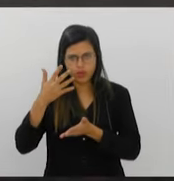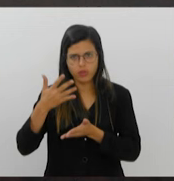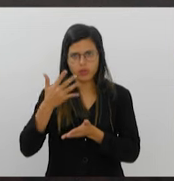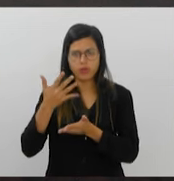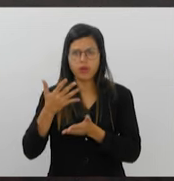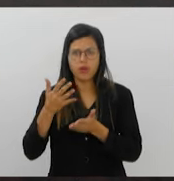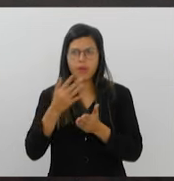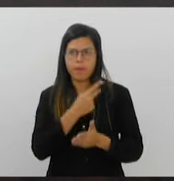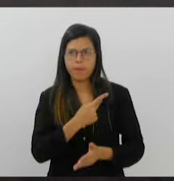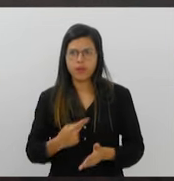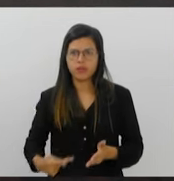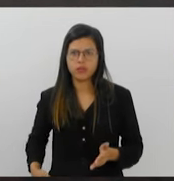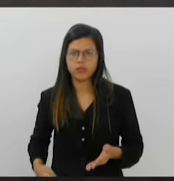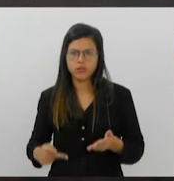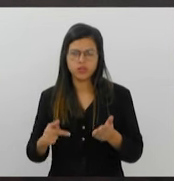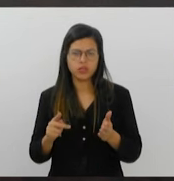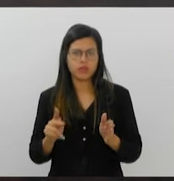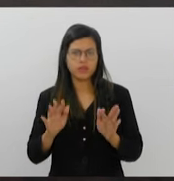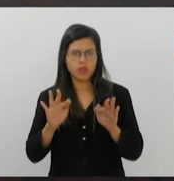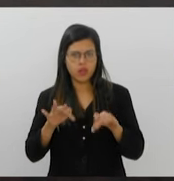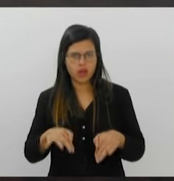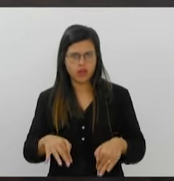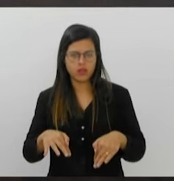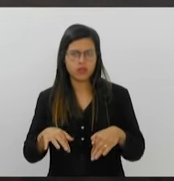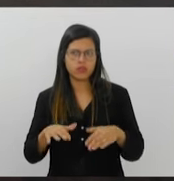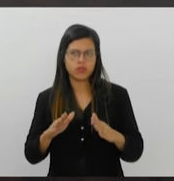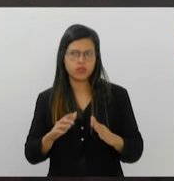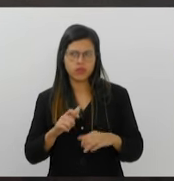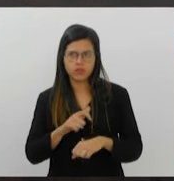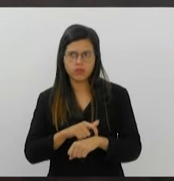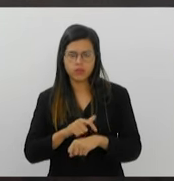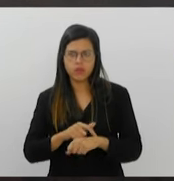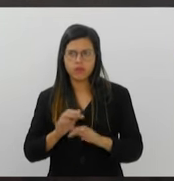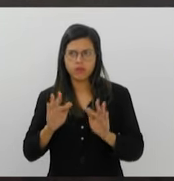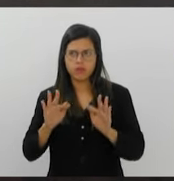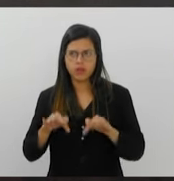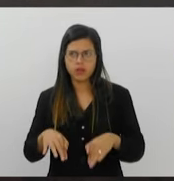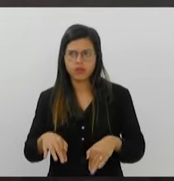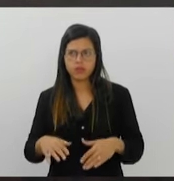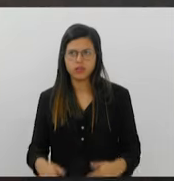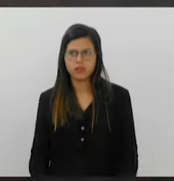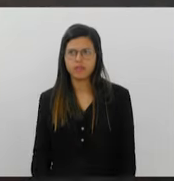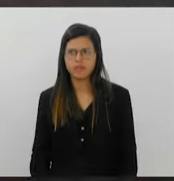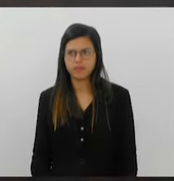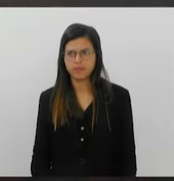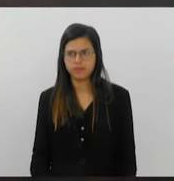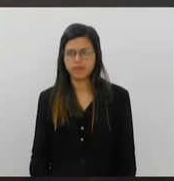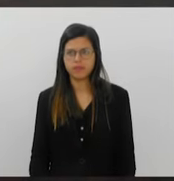presidência encerra o expediente final. Está encerrado o expediente. Beijo.